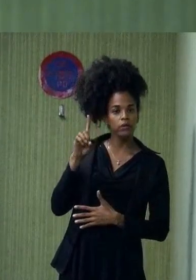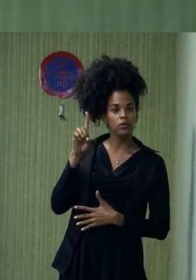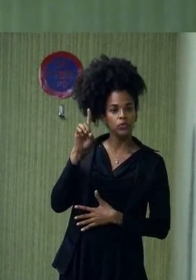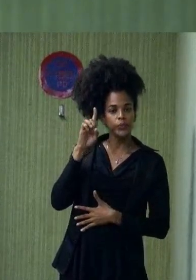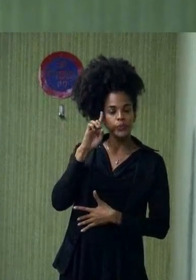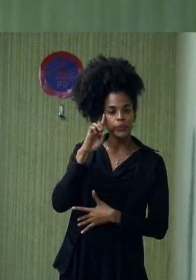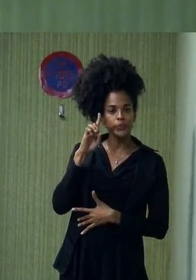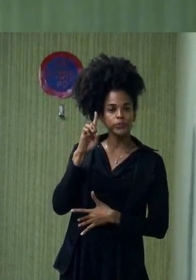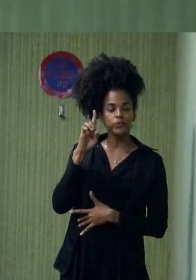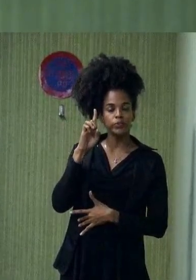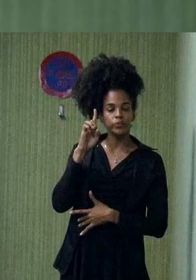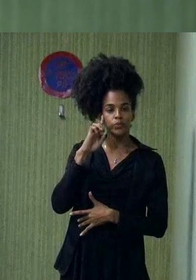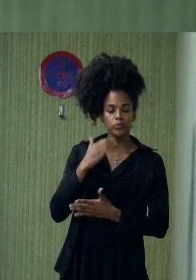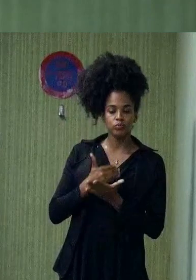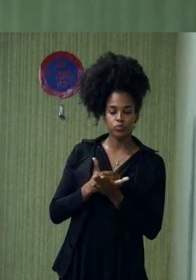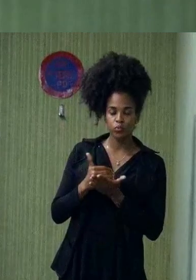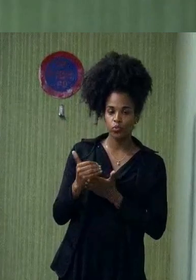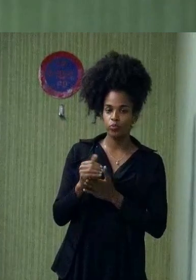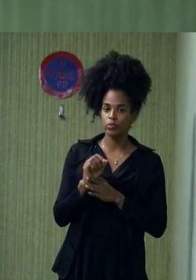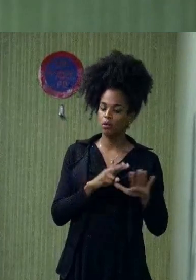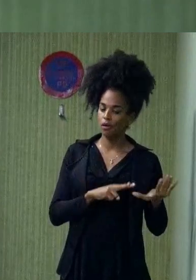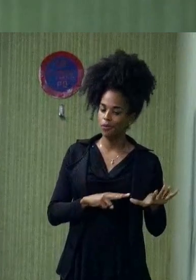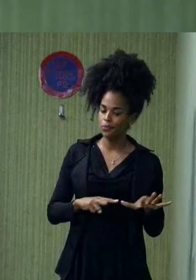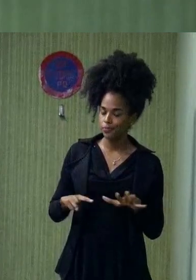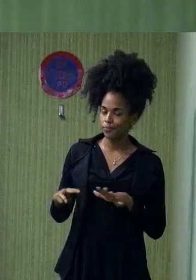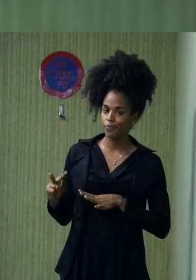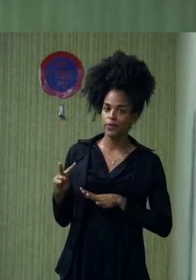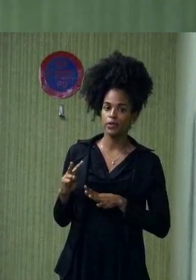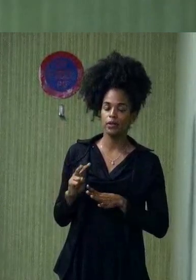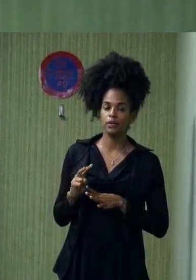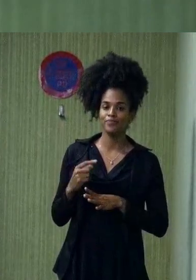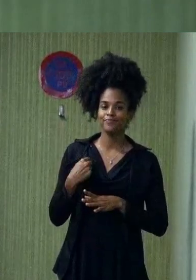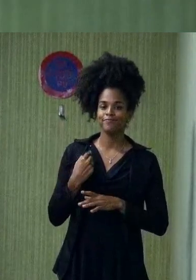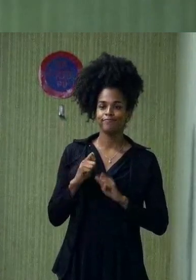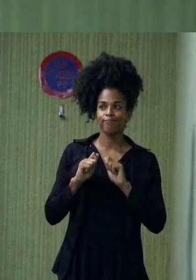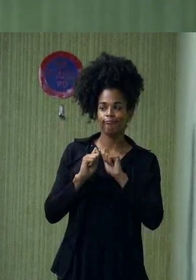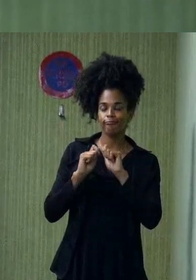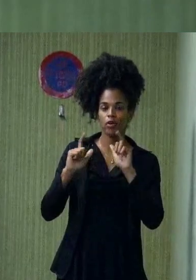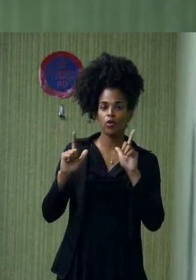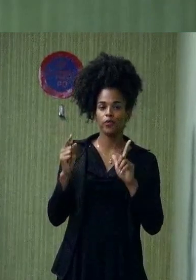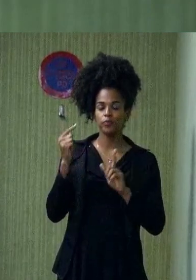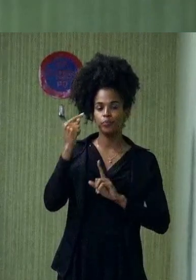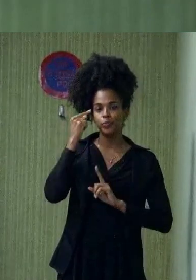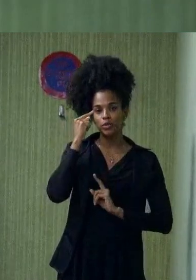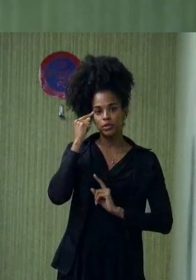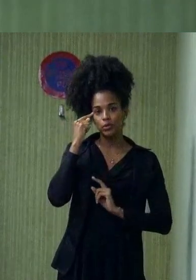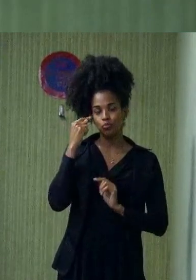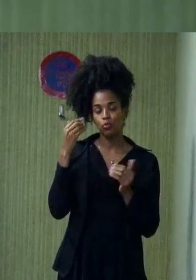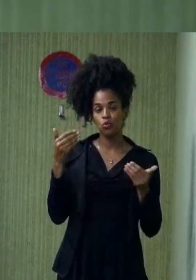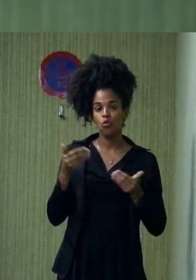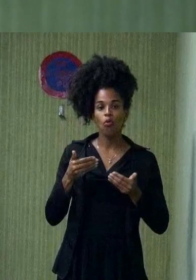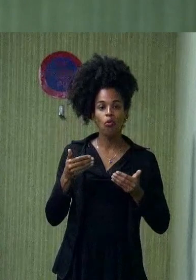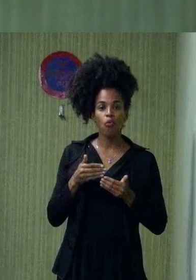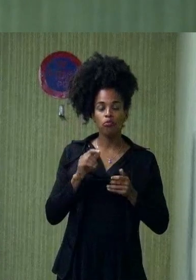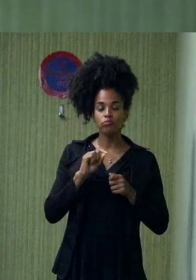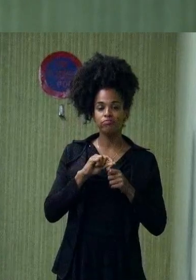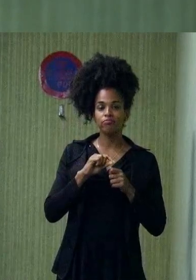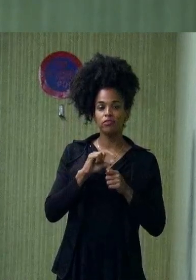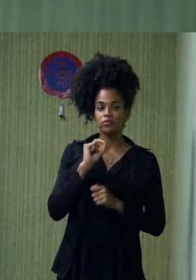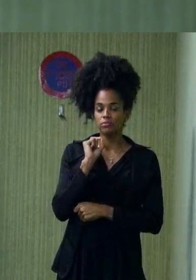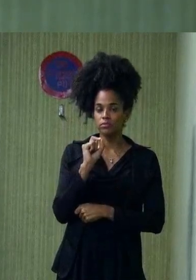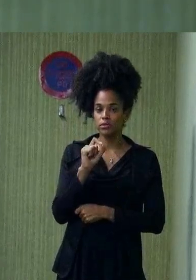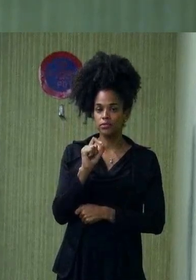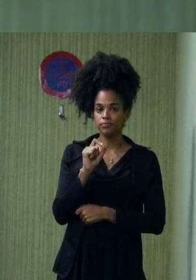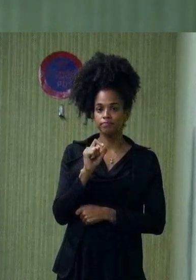dias naquelas primeiras semanas Realmente nós acordávamos e pensávamos hoje o que que nós vamos vamos conseguir